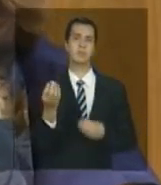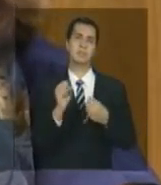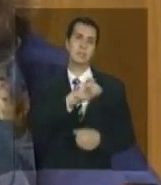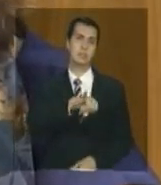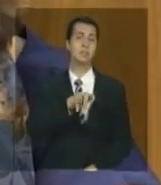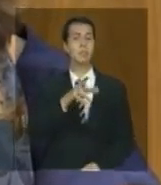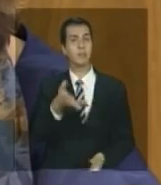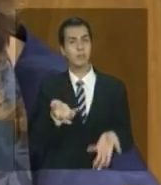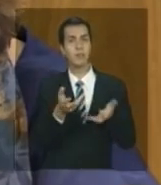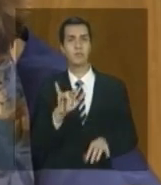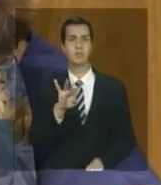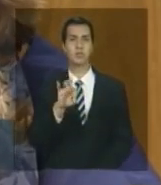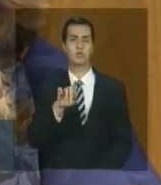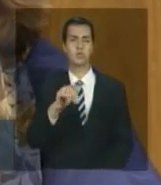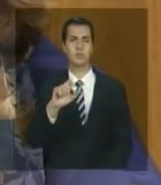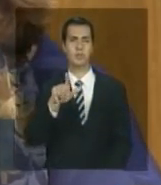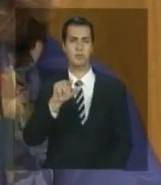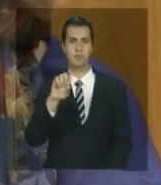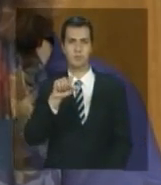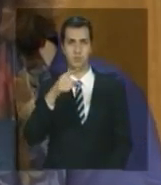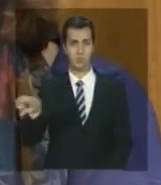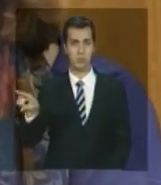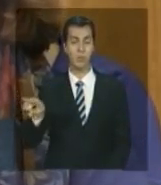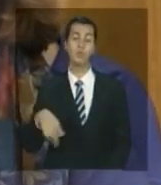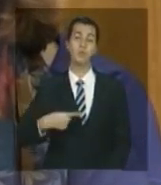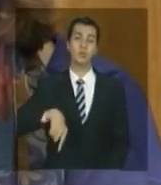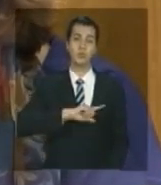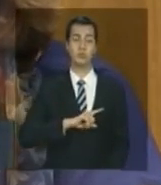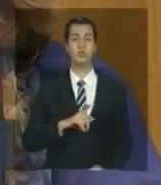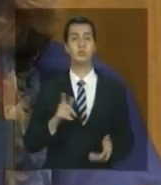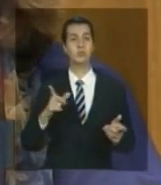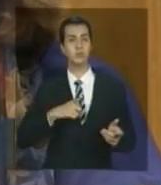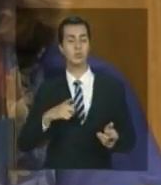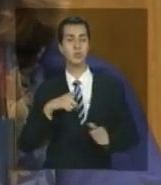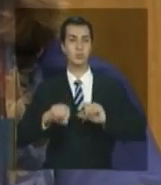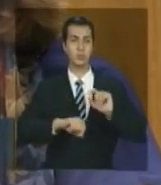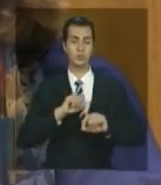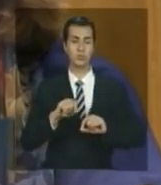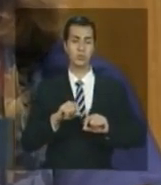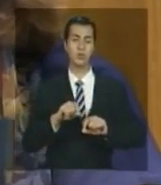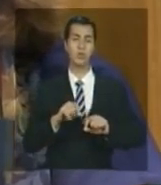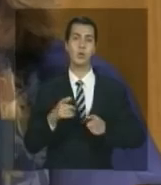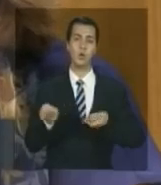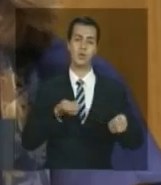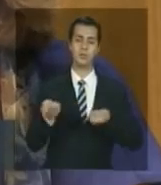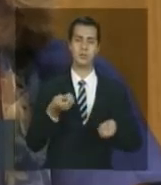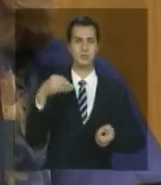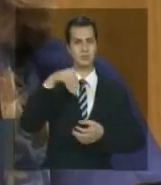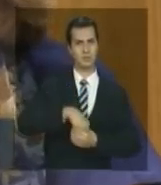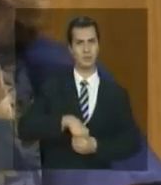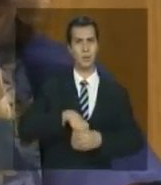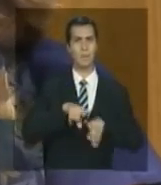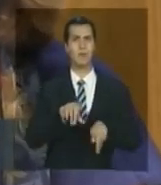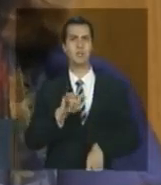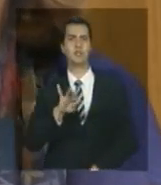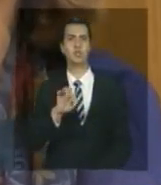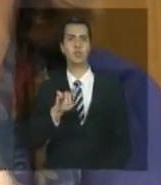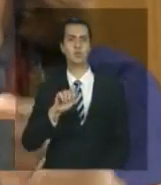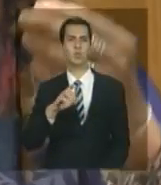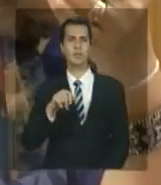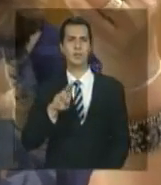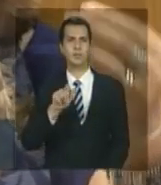caminhamos para uma progressiva, talvez mais organização interna do que institucionalização, no sentido